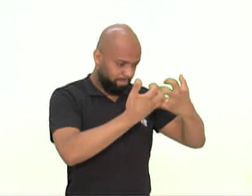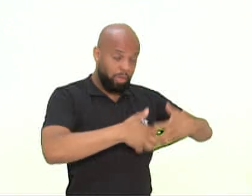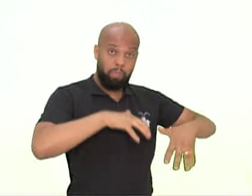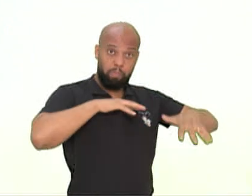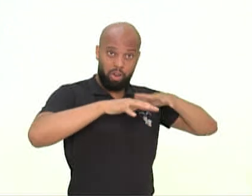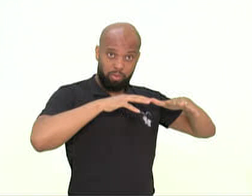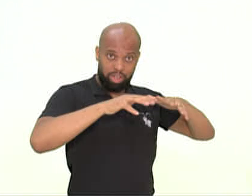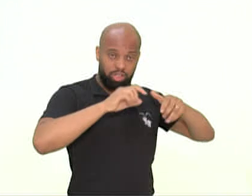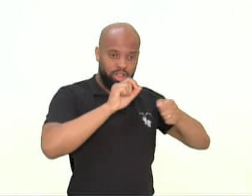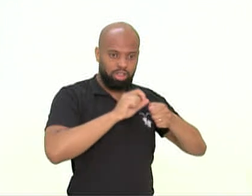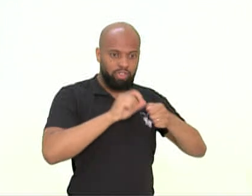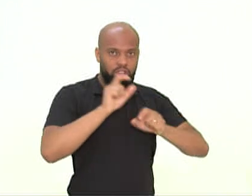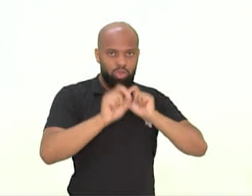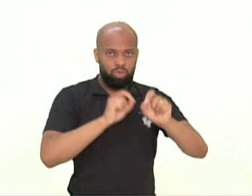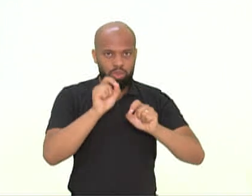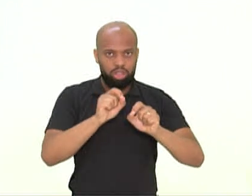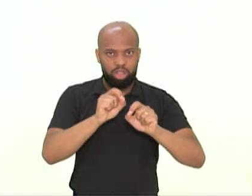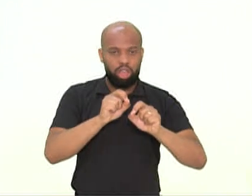então,